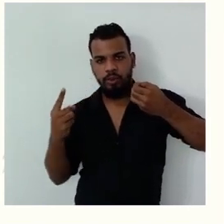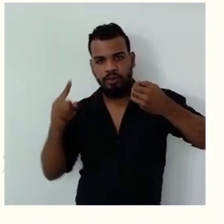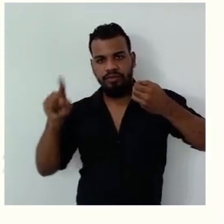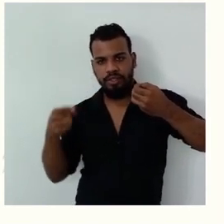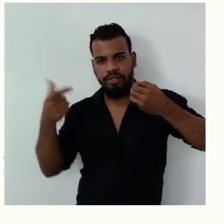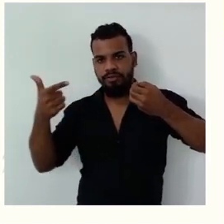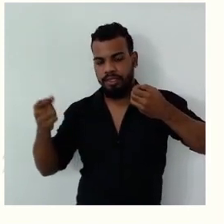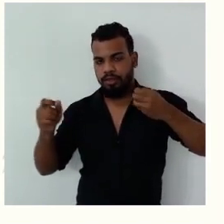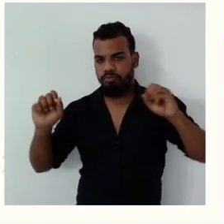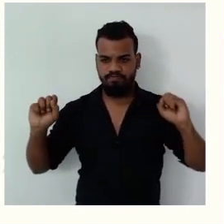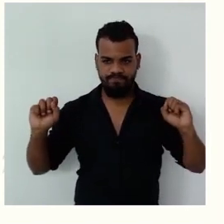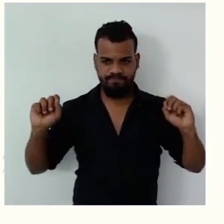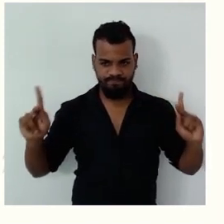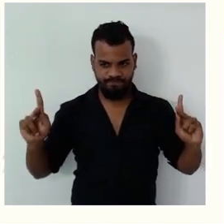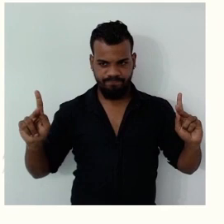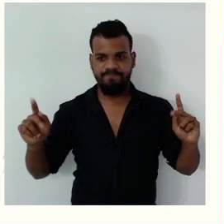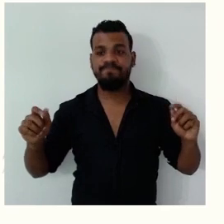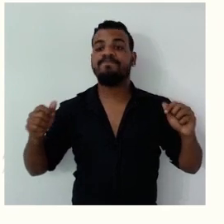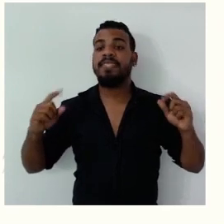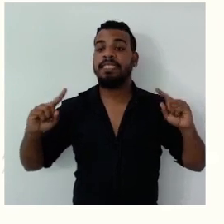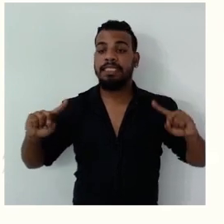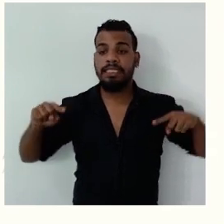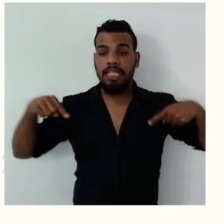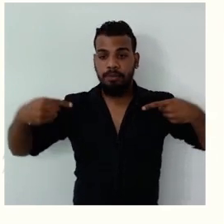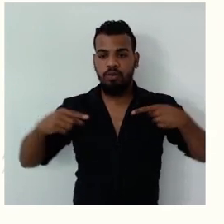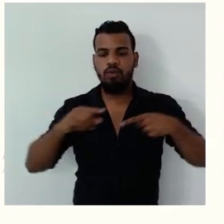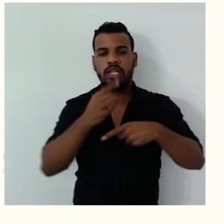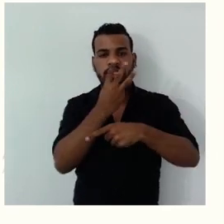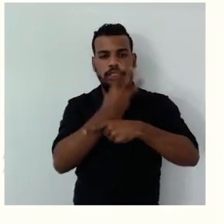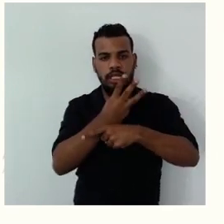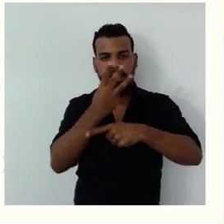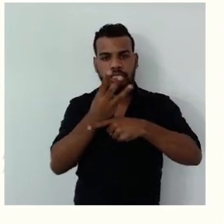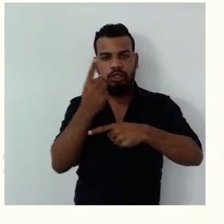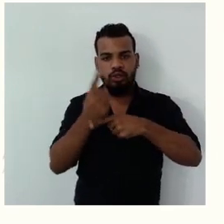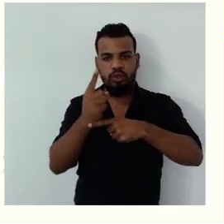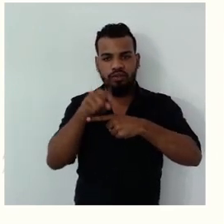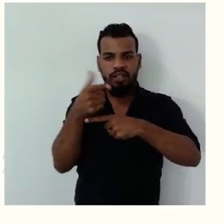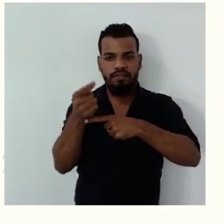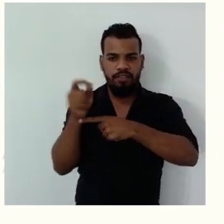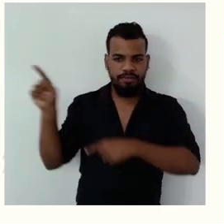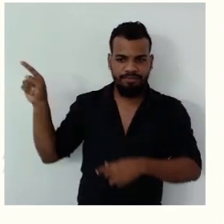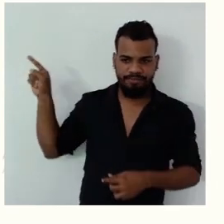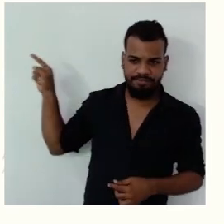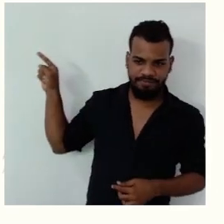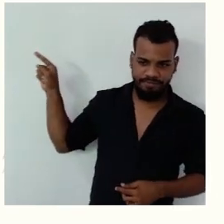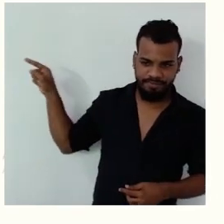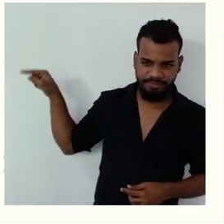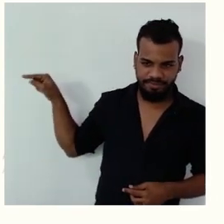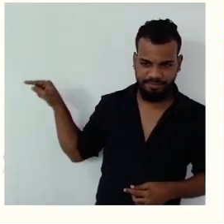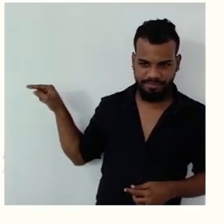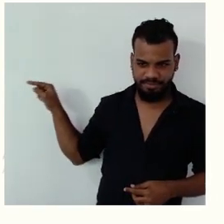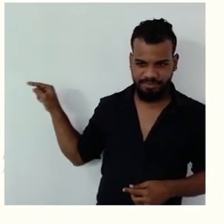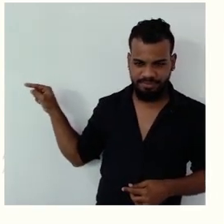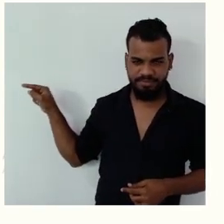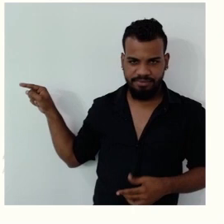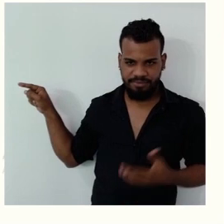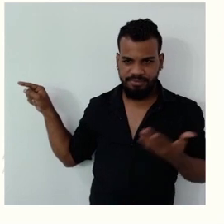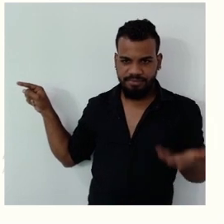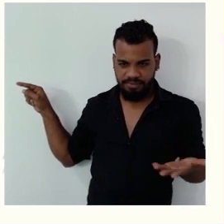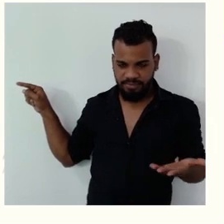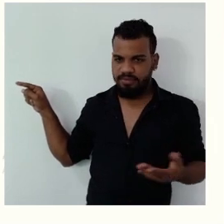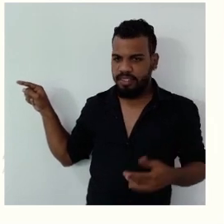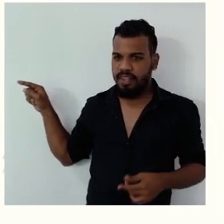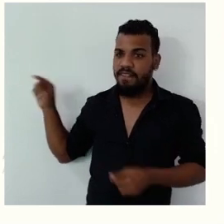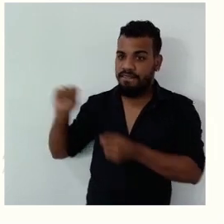331,20. Beleza, agora você vai fazer o quê? Quando isso acontece, você pega o valor final, divide pelo